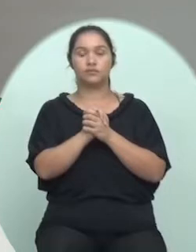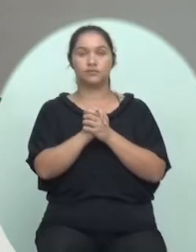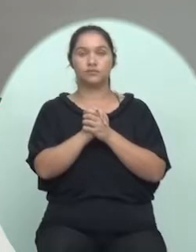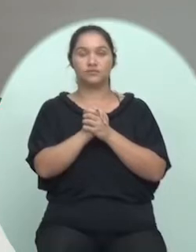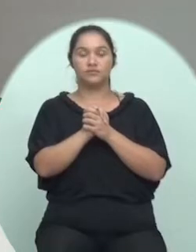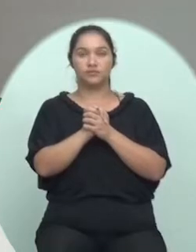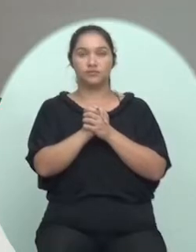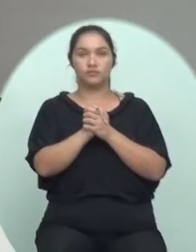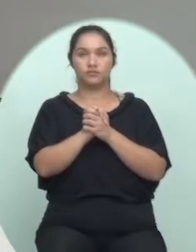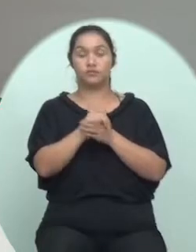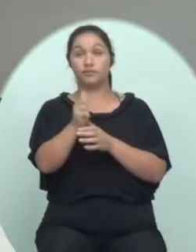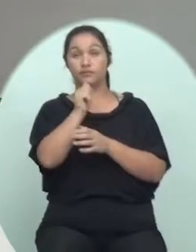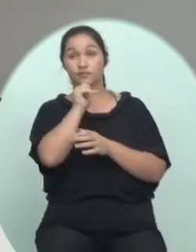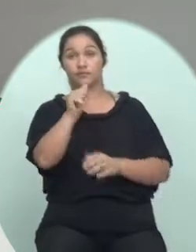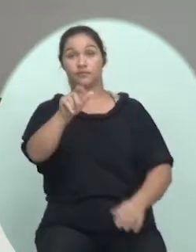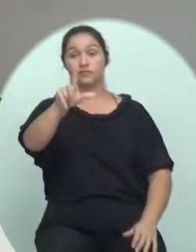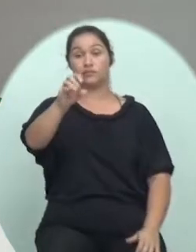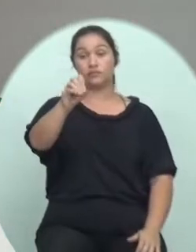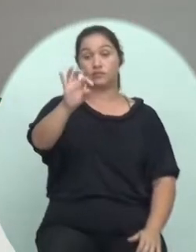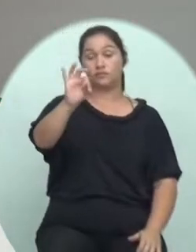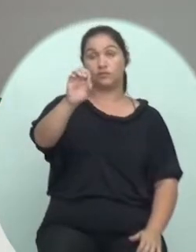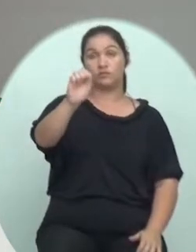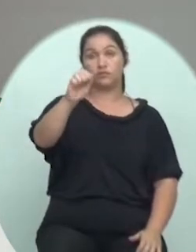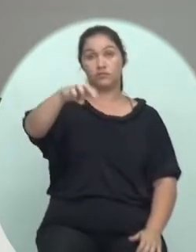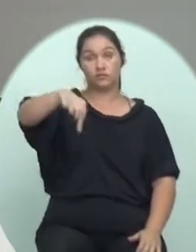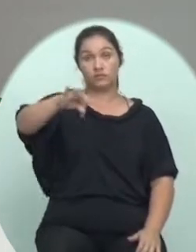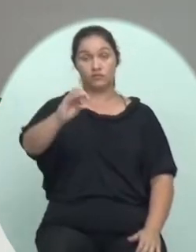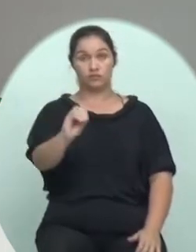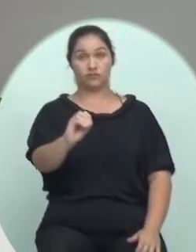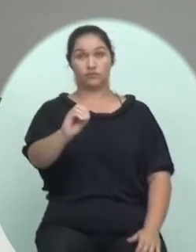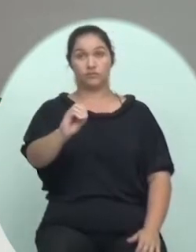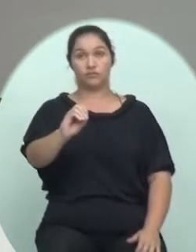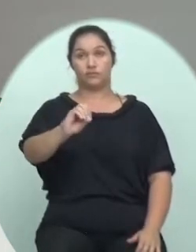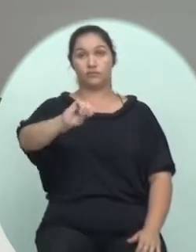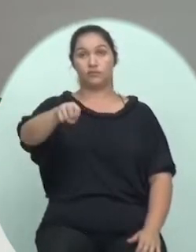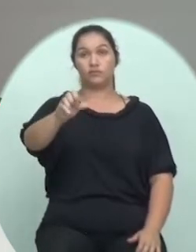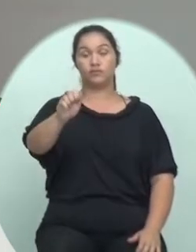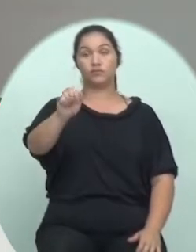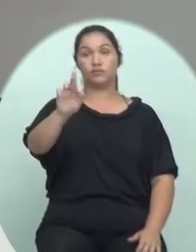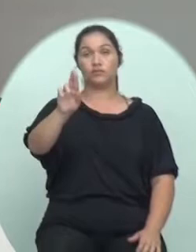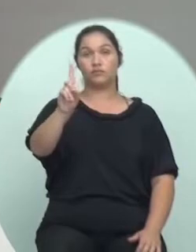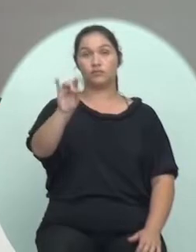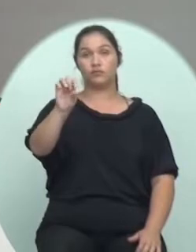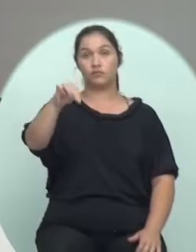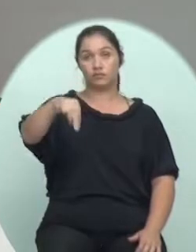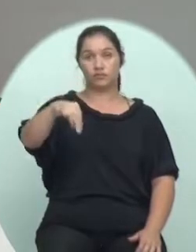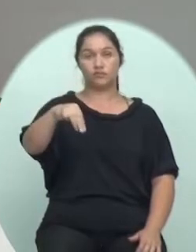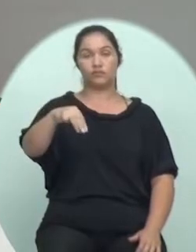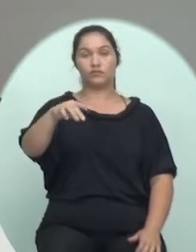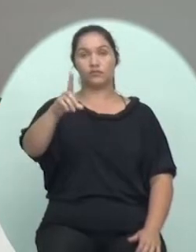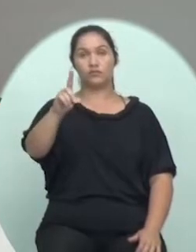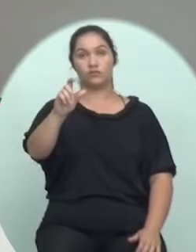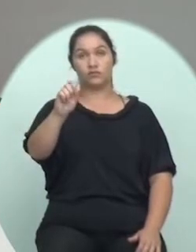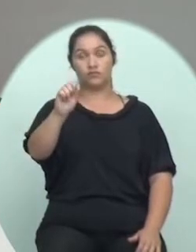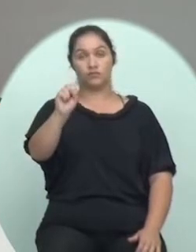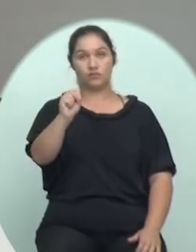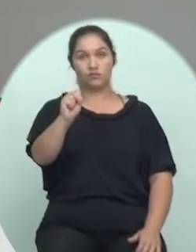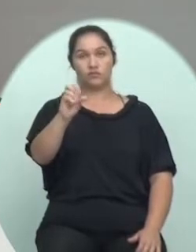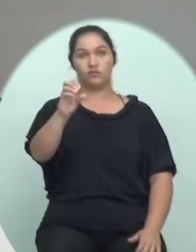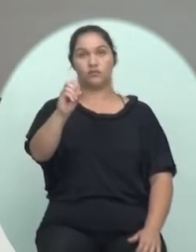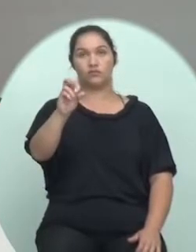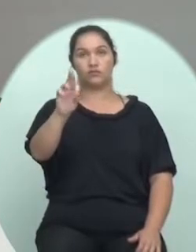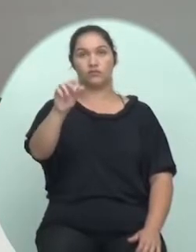no loteamento Jardim das Orquídeas, no bairro Progresso. Então, nos garantiu que dentro de quatro meses